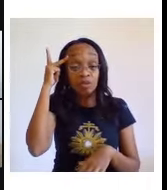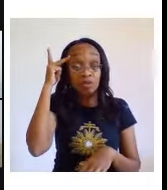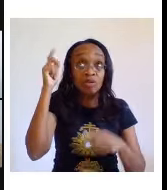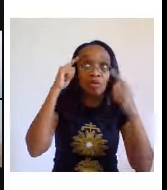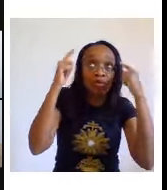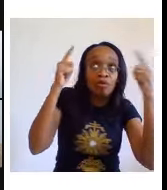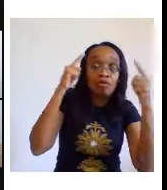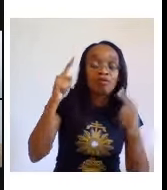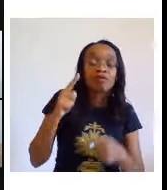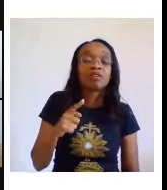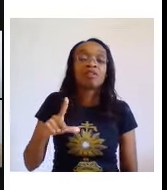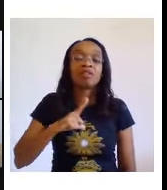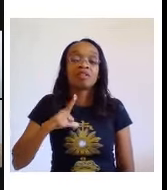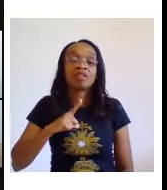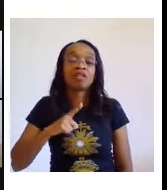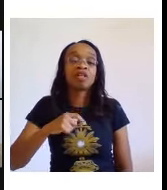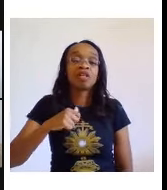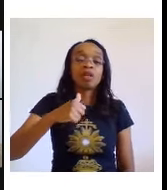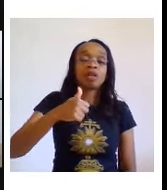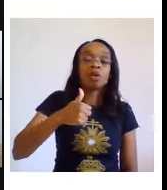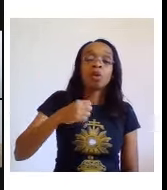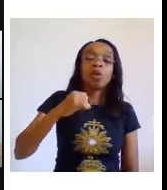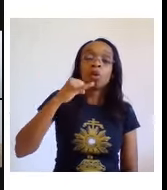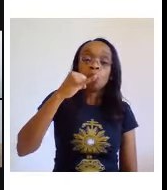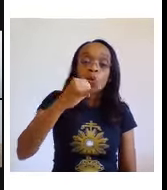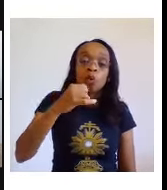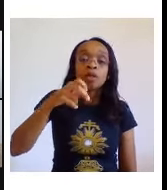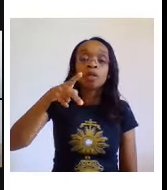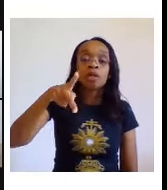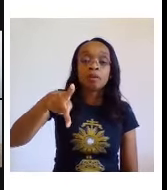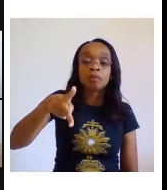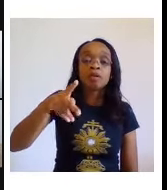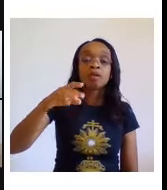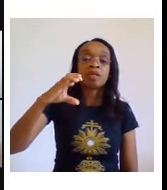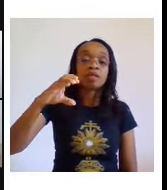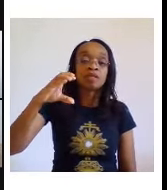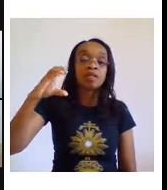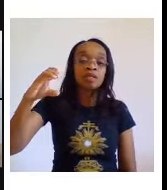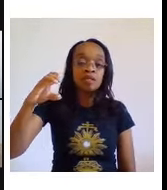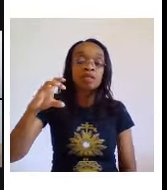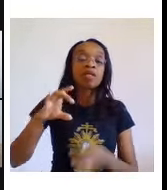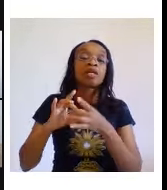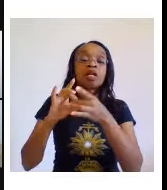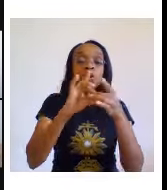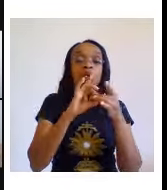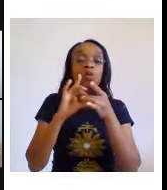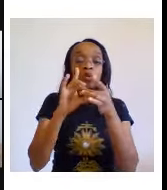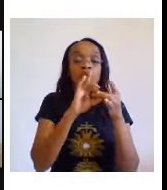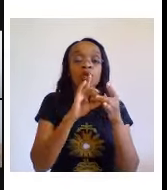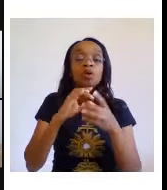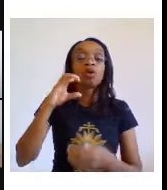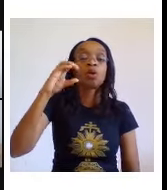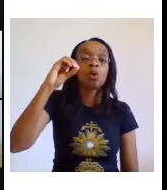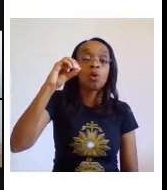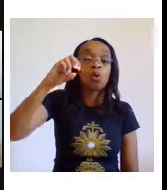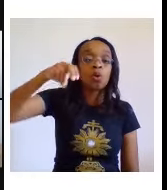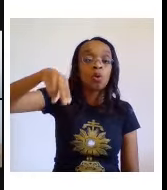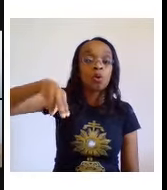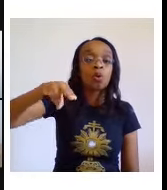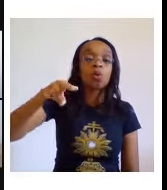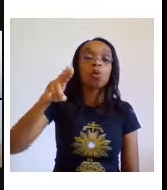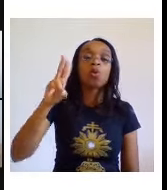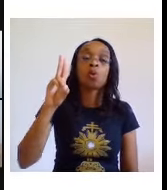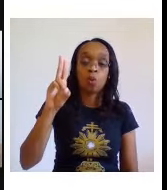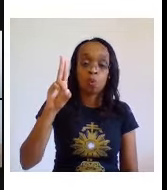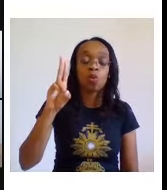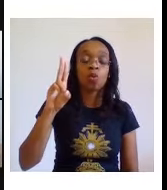instituto de pesquisa. Não, é um organismo da ONU, das Nações Unidas, do qual se reúne,